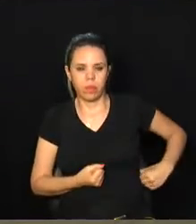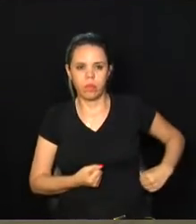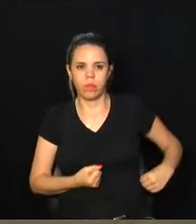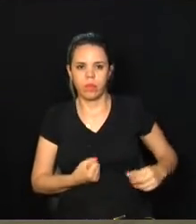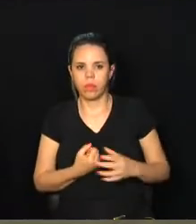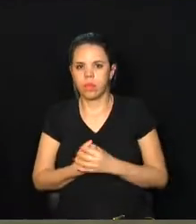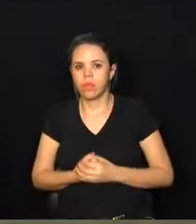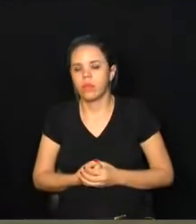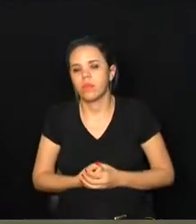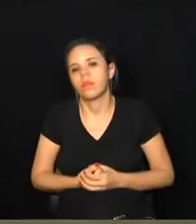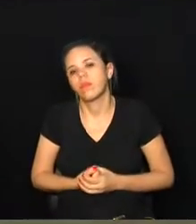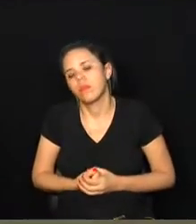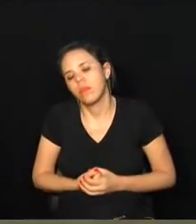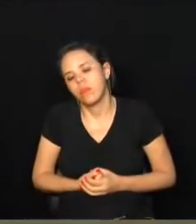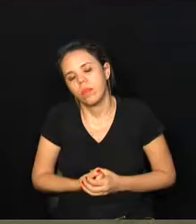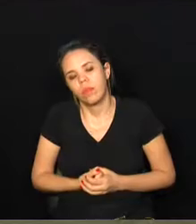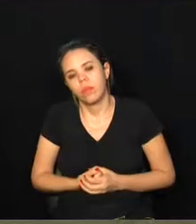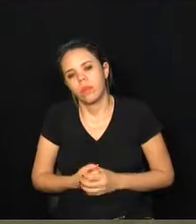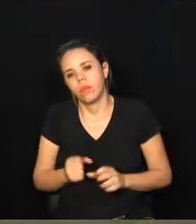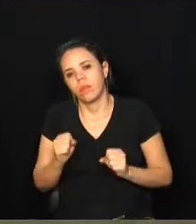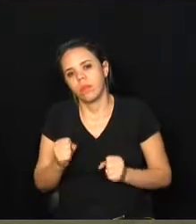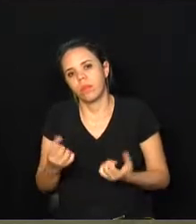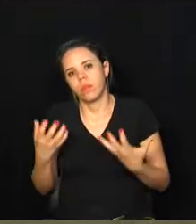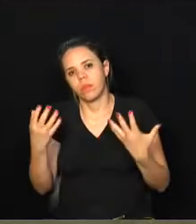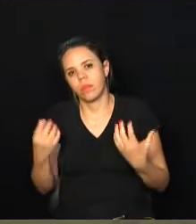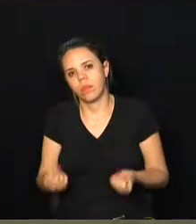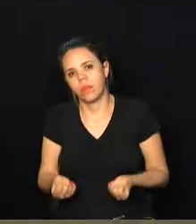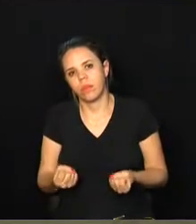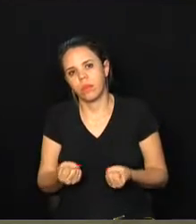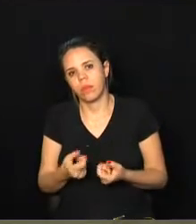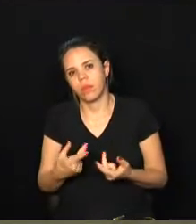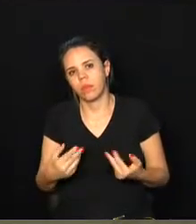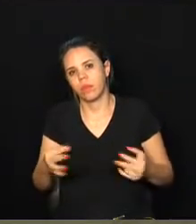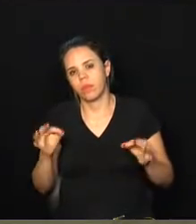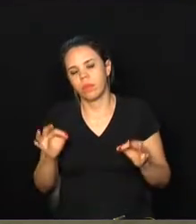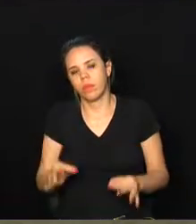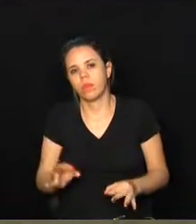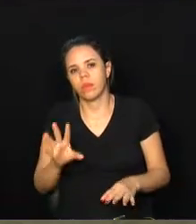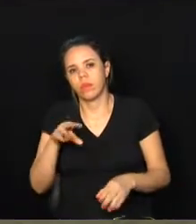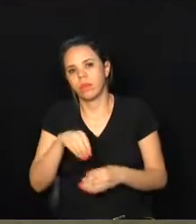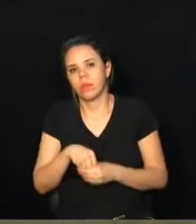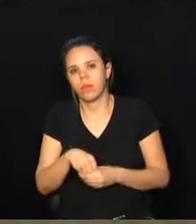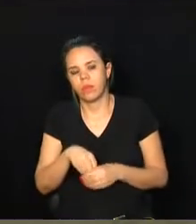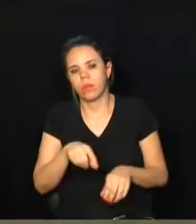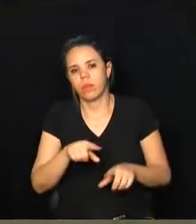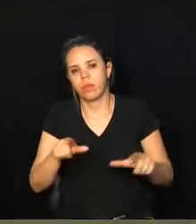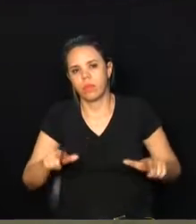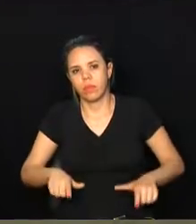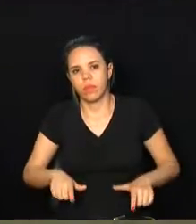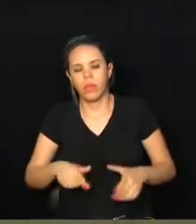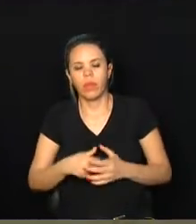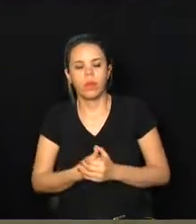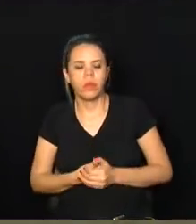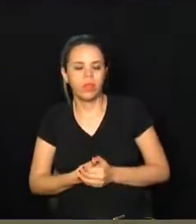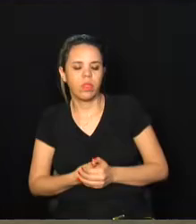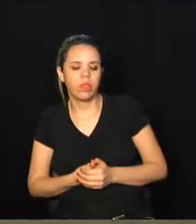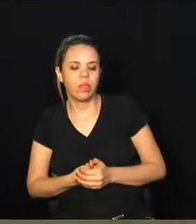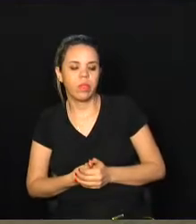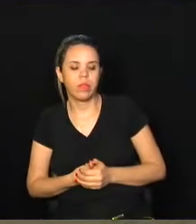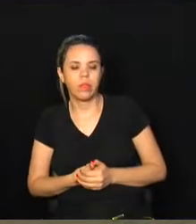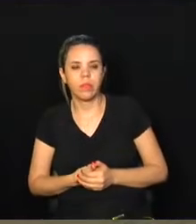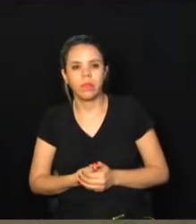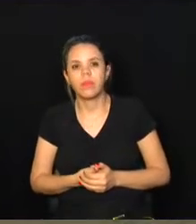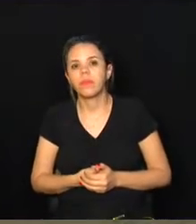aplicativo que pode aceitar coisa certa, dentro daquele terreno que você coloca, que é um